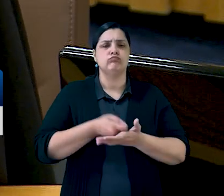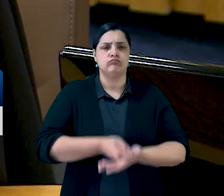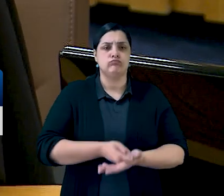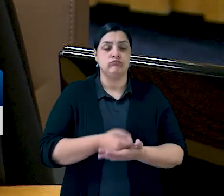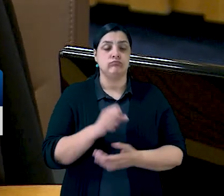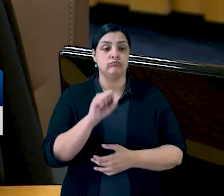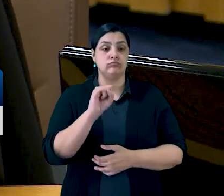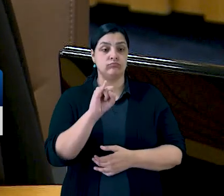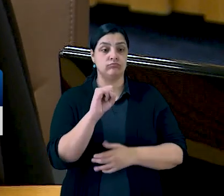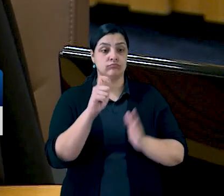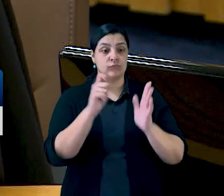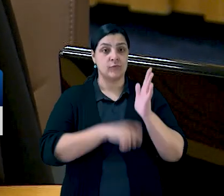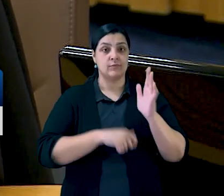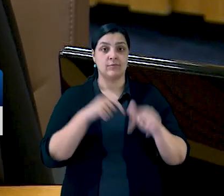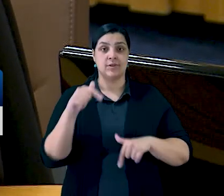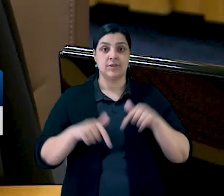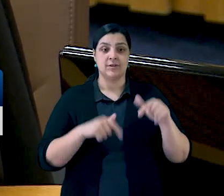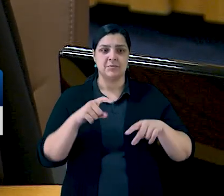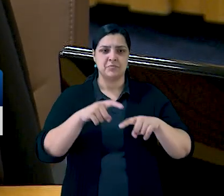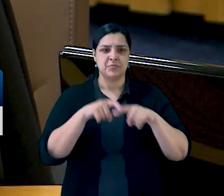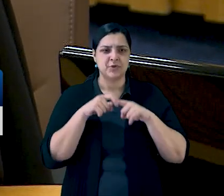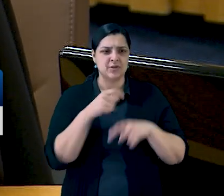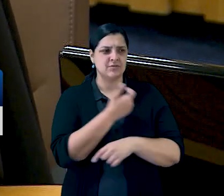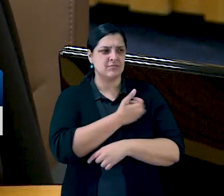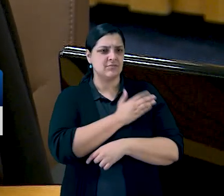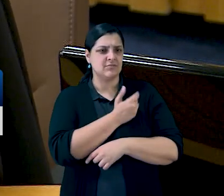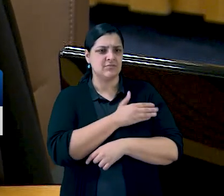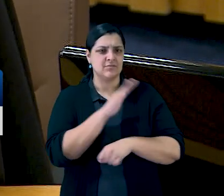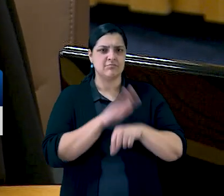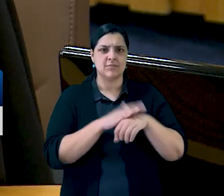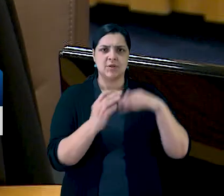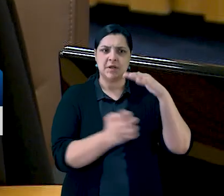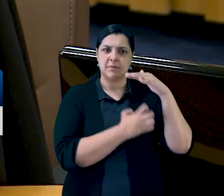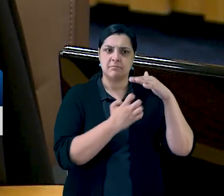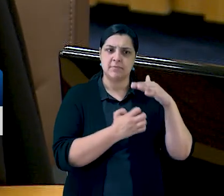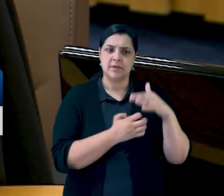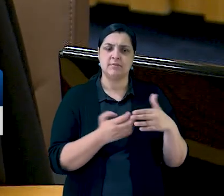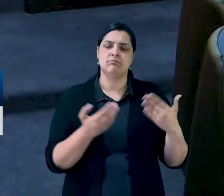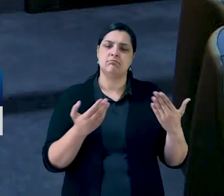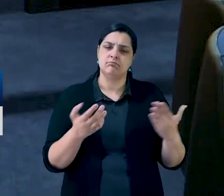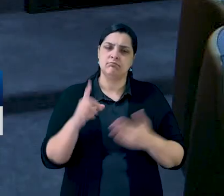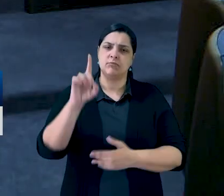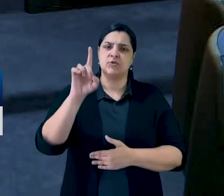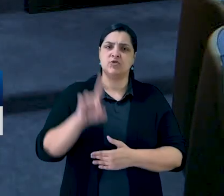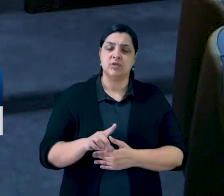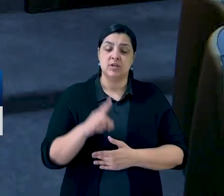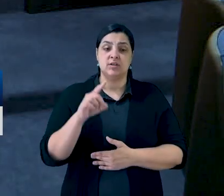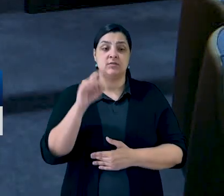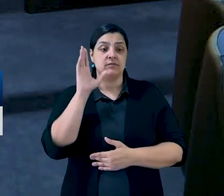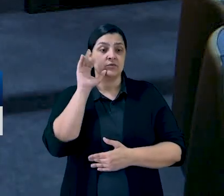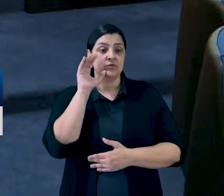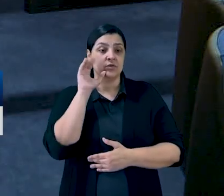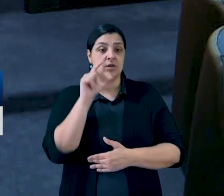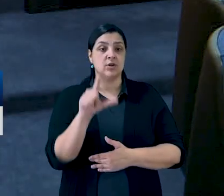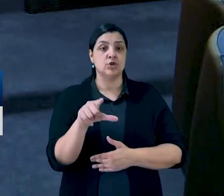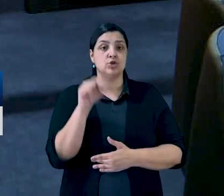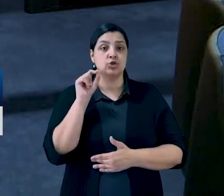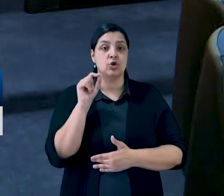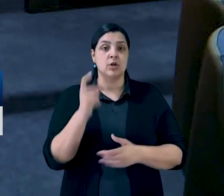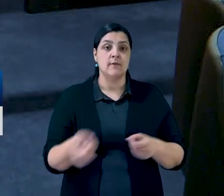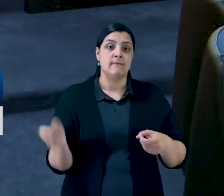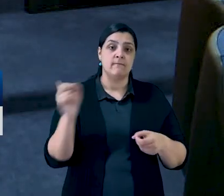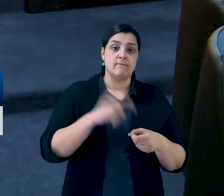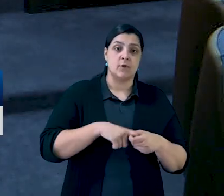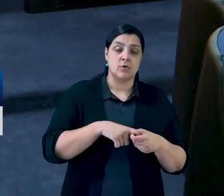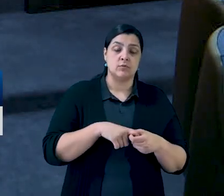no sentido de que o rompimento do contrato de trabalho por ato discriminatório do empregador gera o direito de o empregado